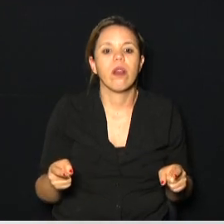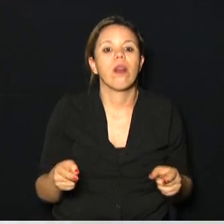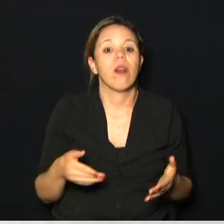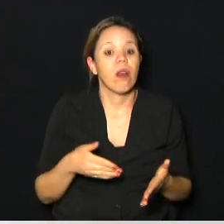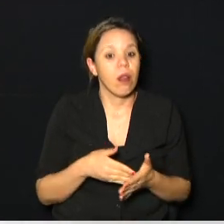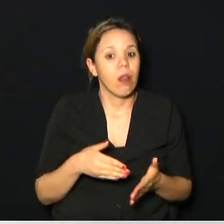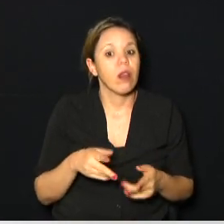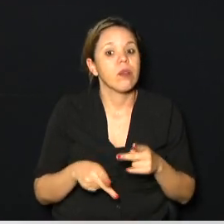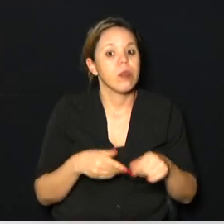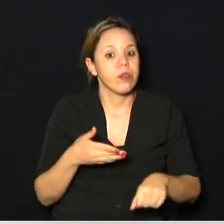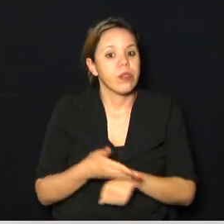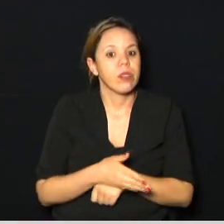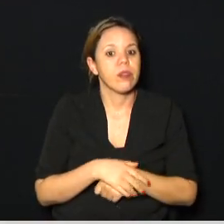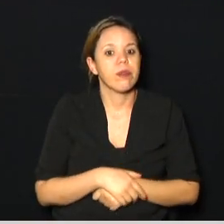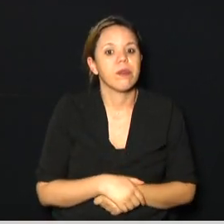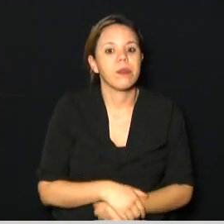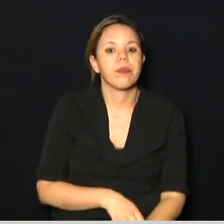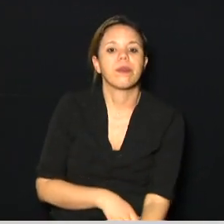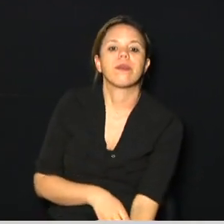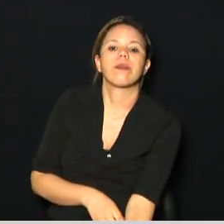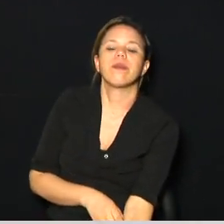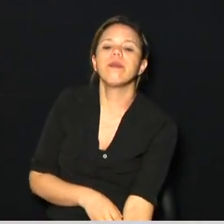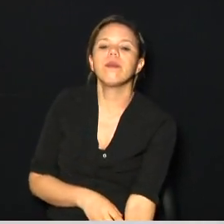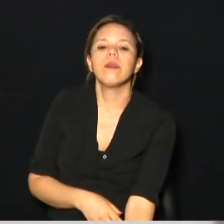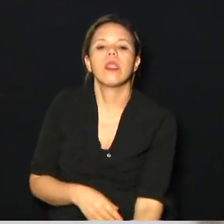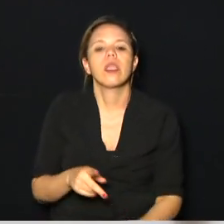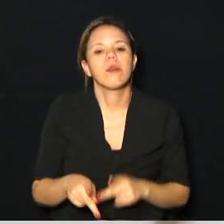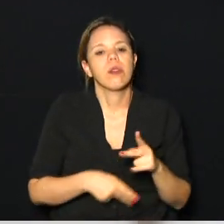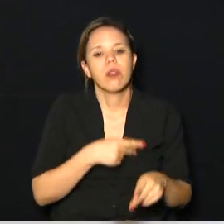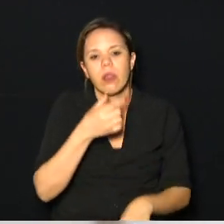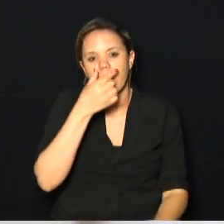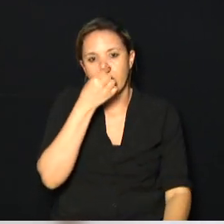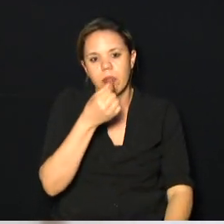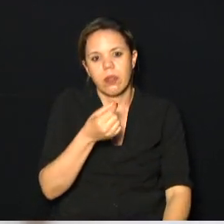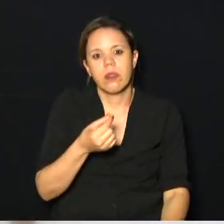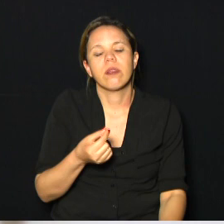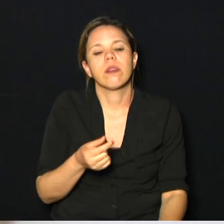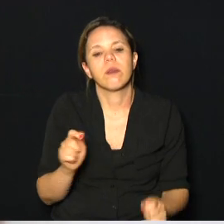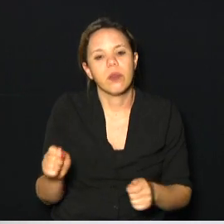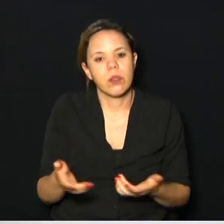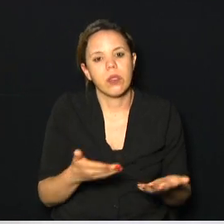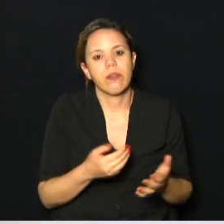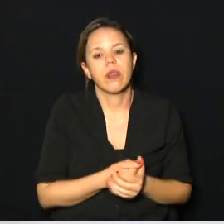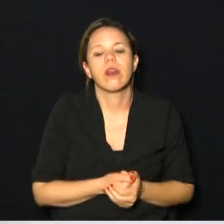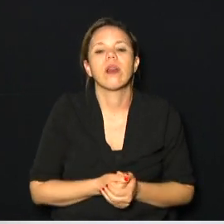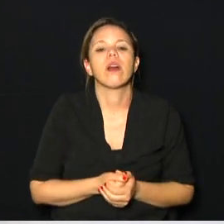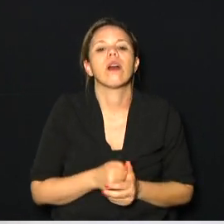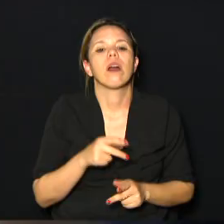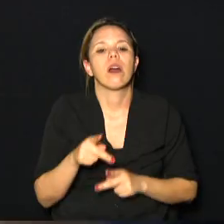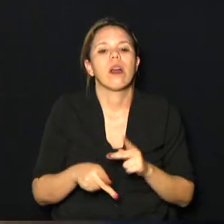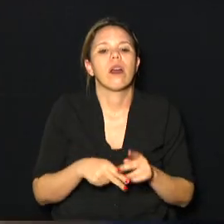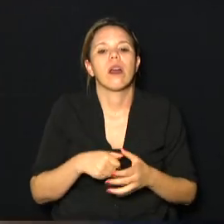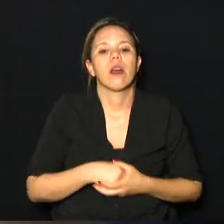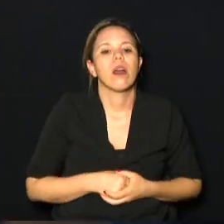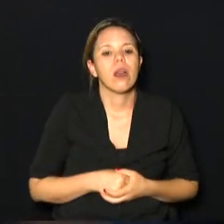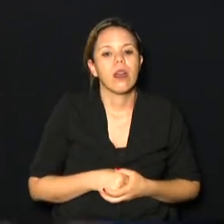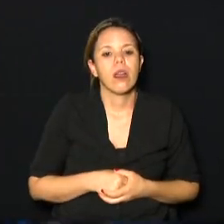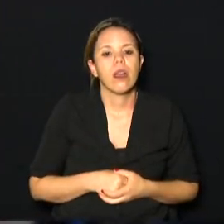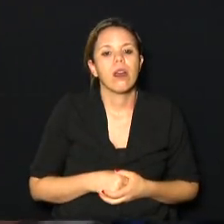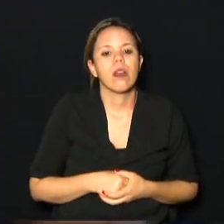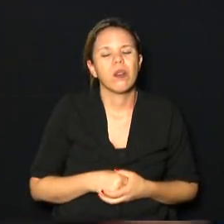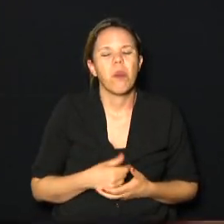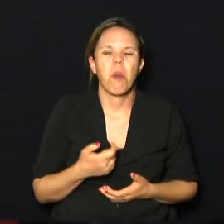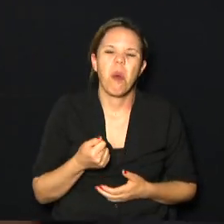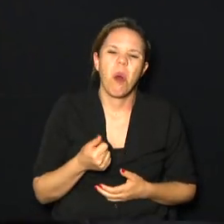restrição de visitas mesmo, né? As pessoas estão muito gripadas, resfriadas e podem levar, a pessoa fica